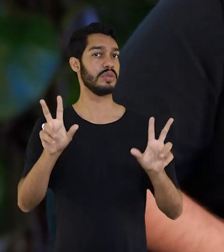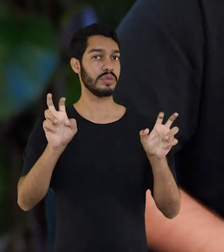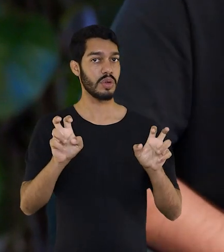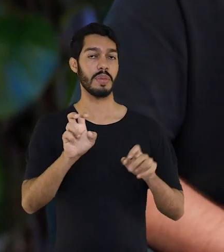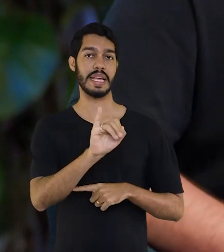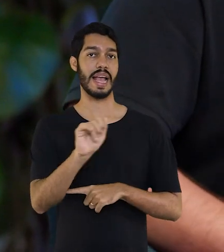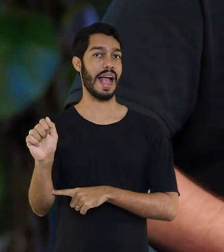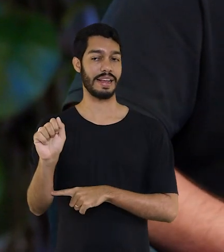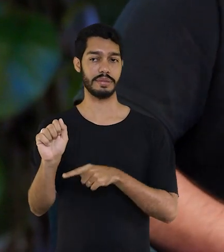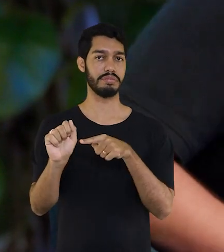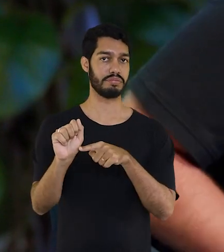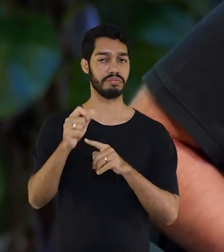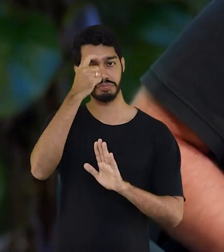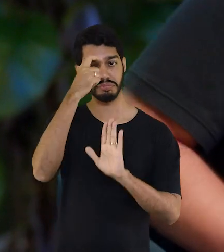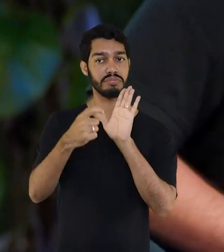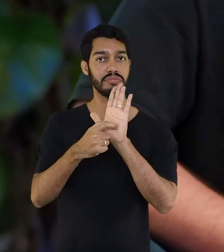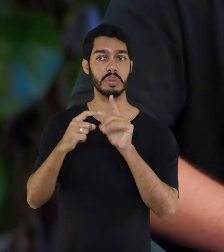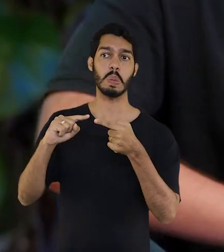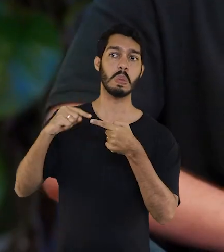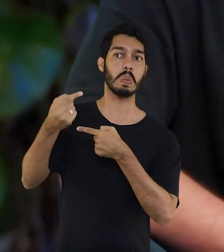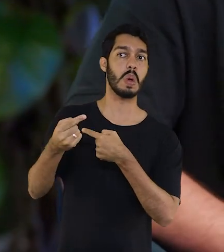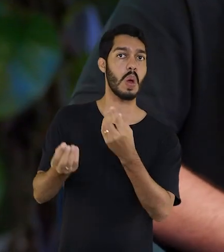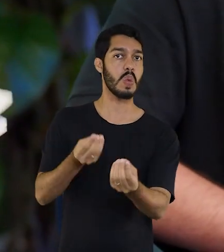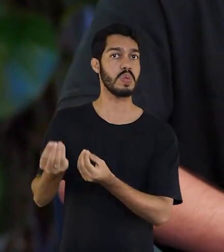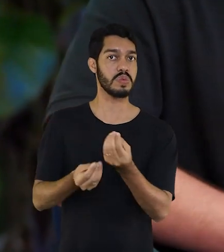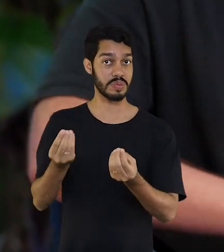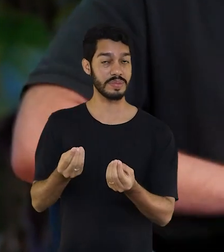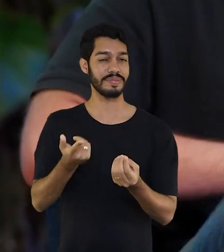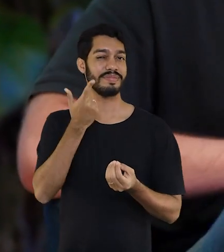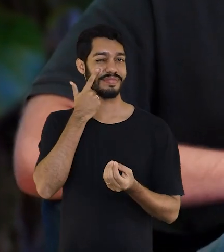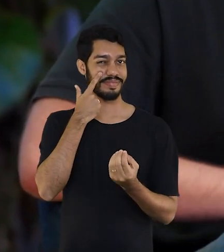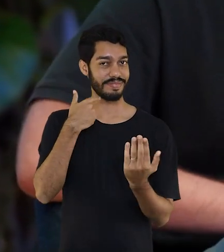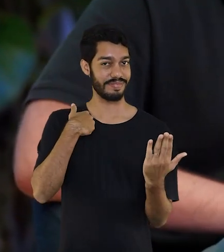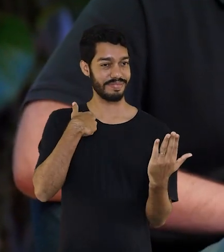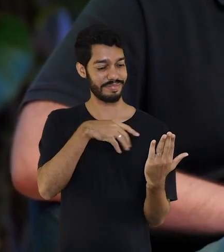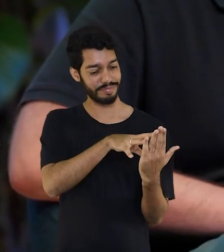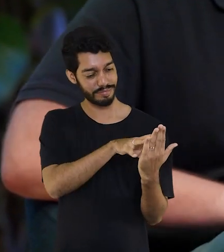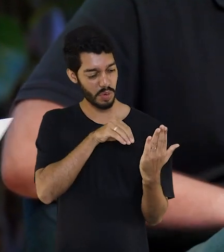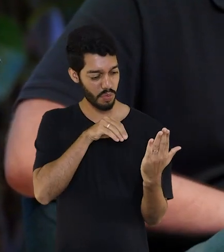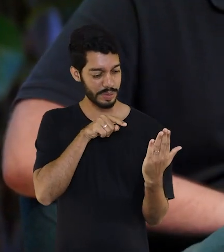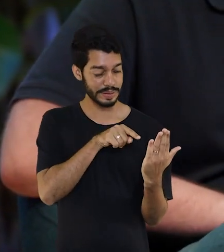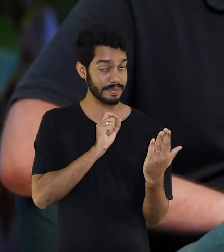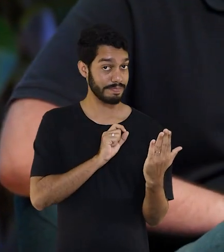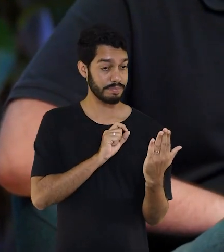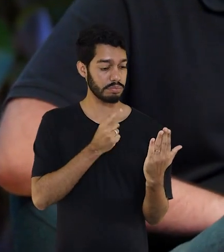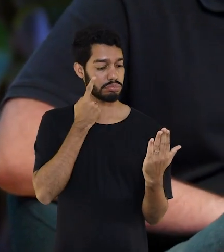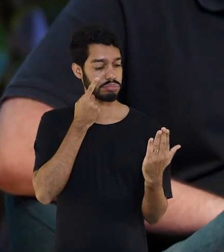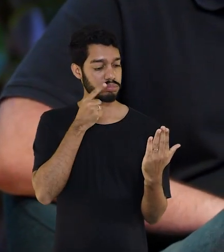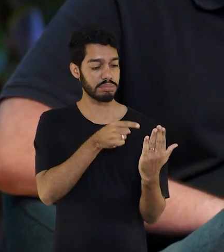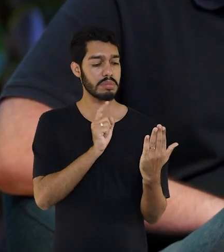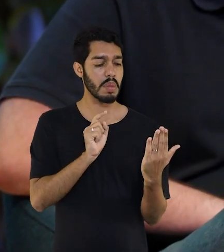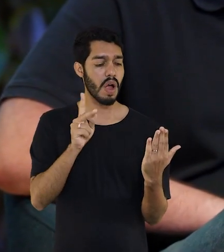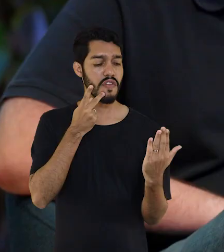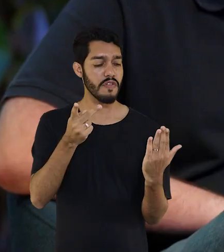inteligência artificial, a próxima fronteira. Então, deixa eu pegar uma cola aqui dos meus companheiros painelistas comigo. Então, vou